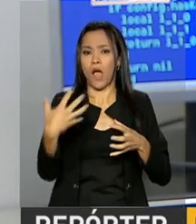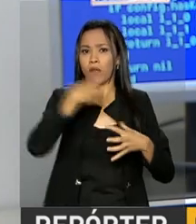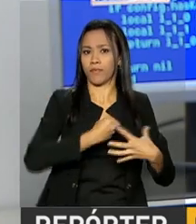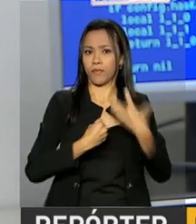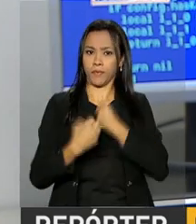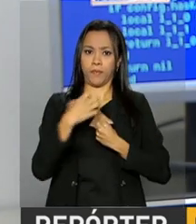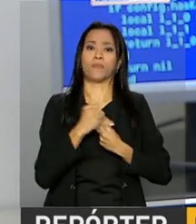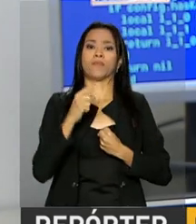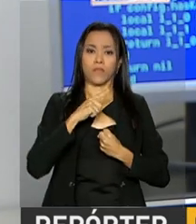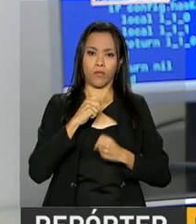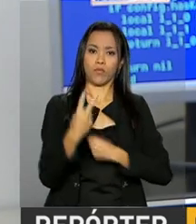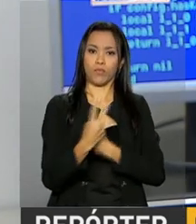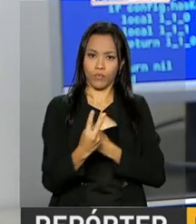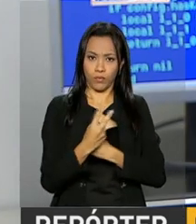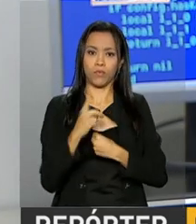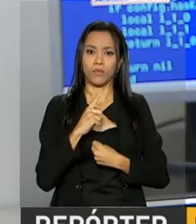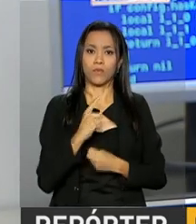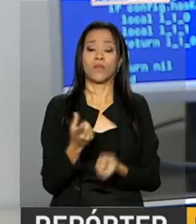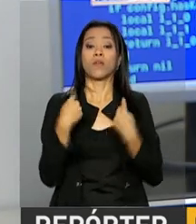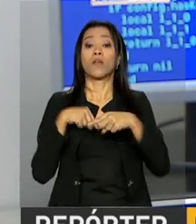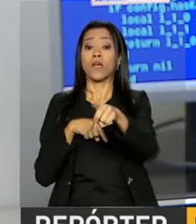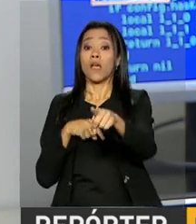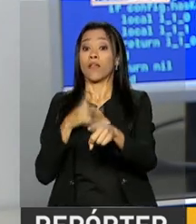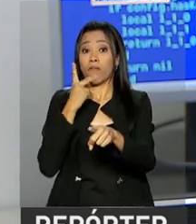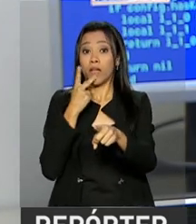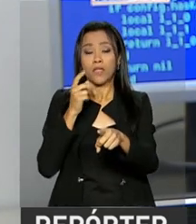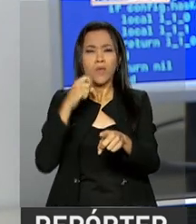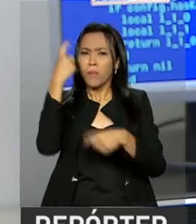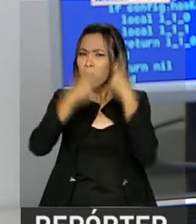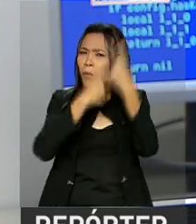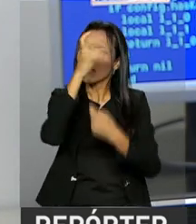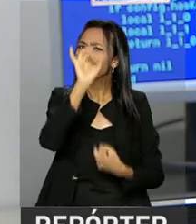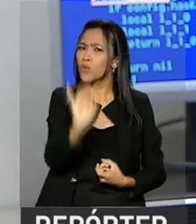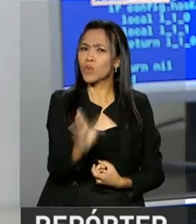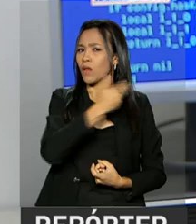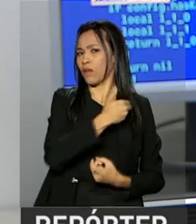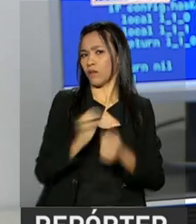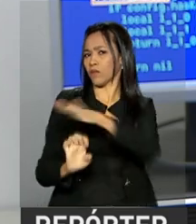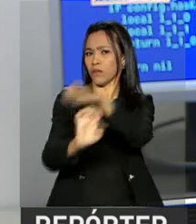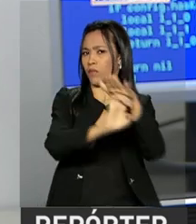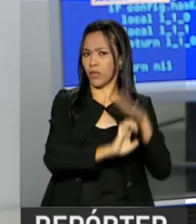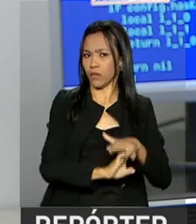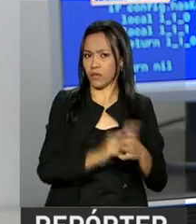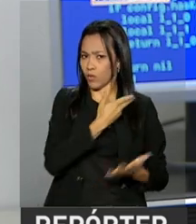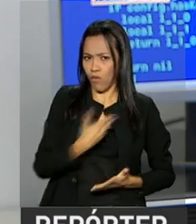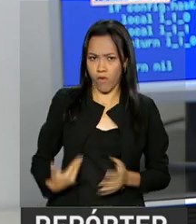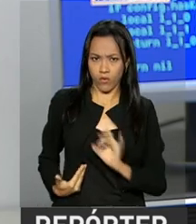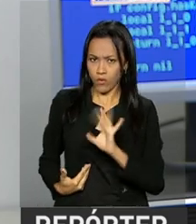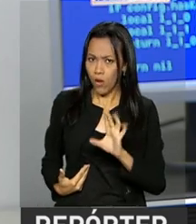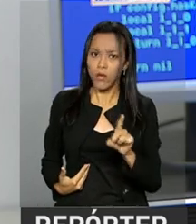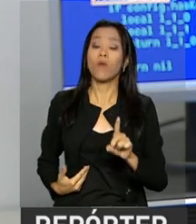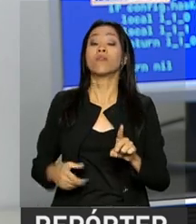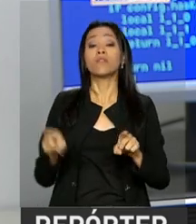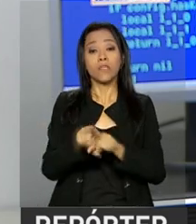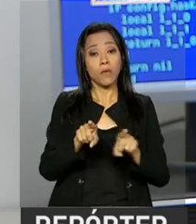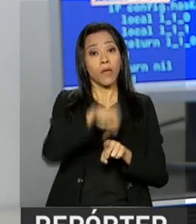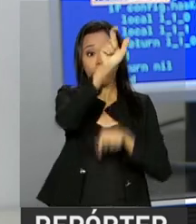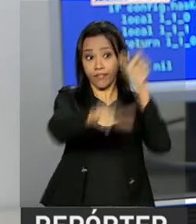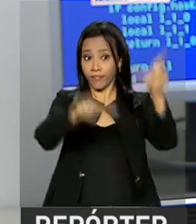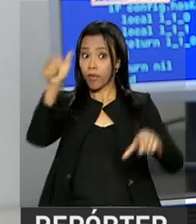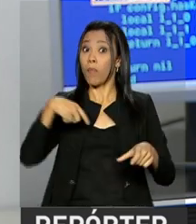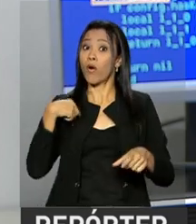deve ser uma preocupação não só das empresas e de governos mas de toda a população vírus podem roubar dados